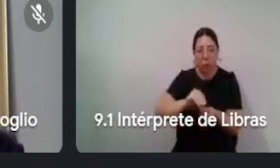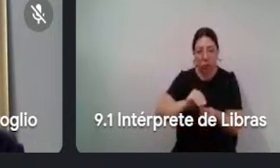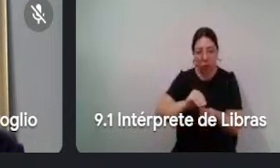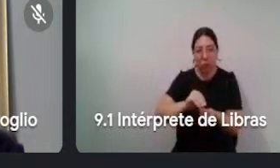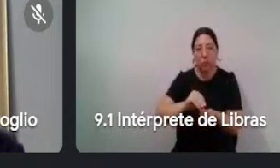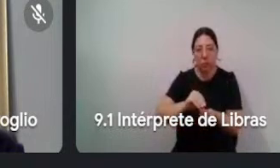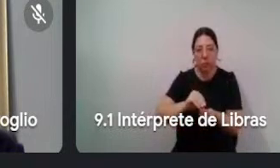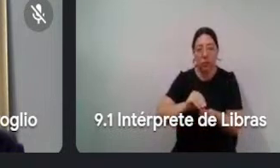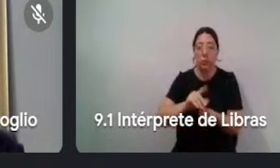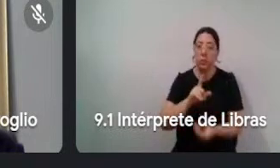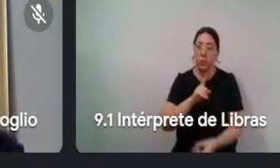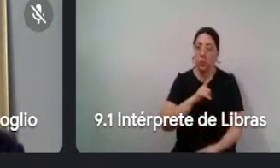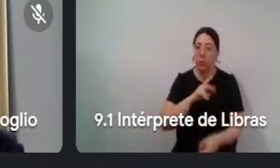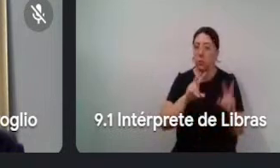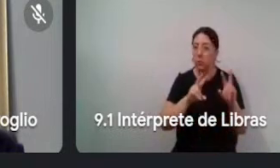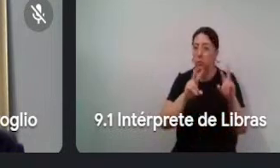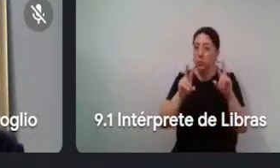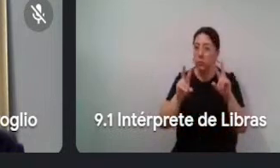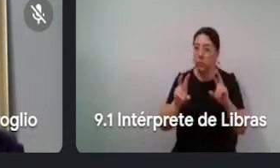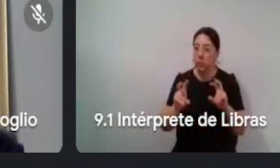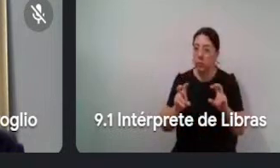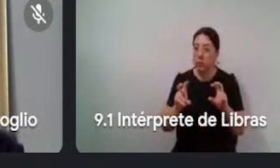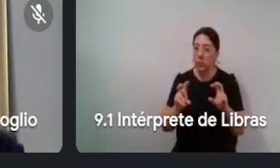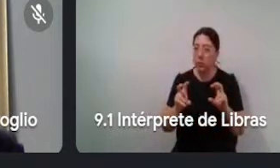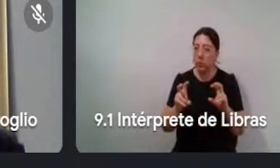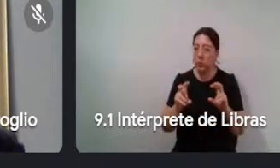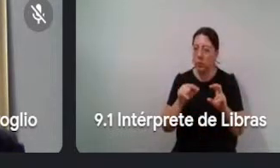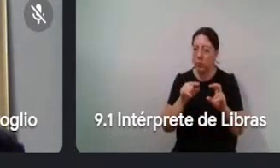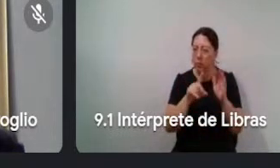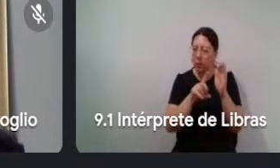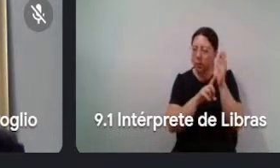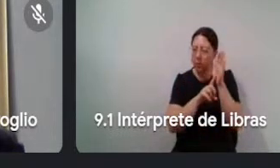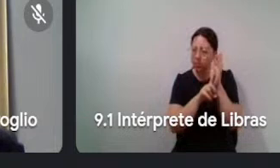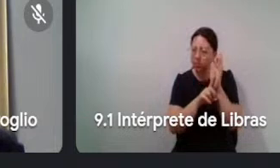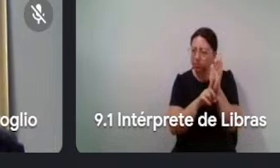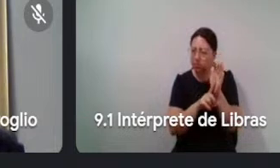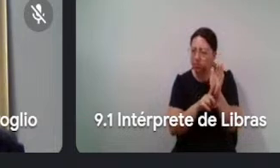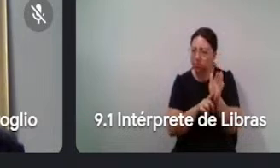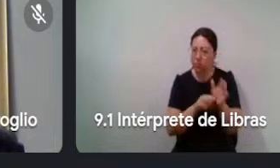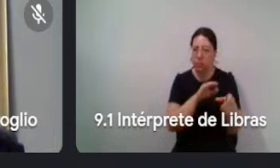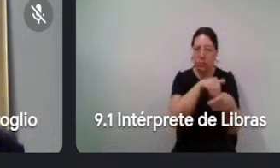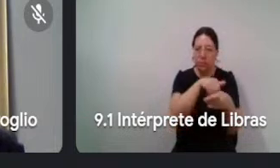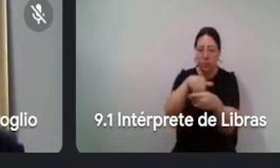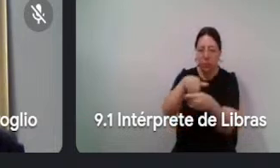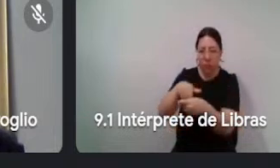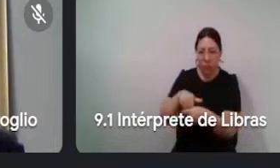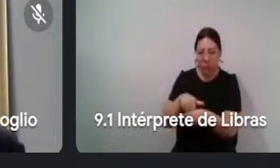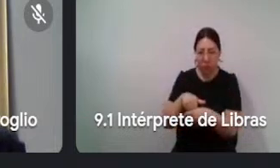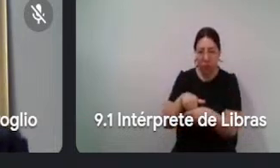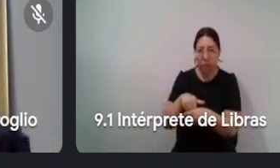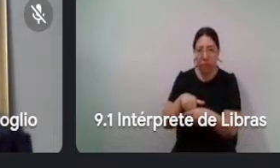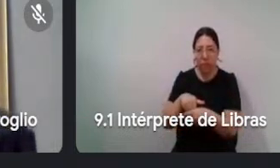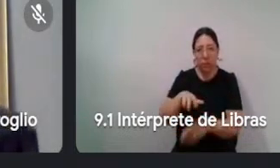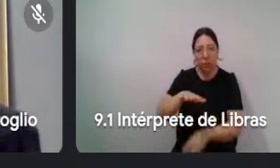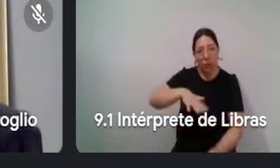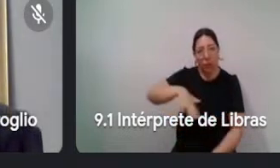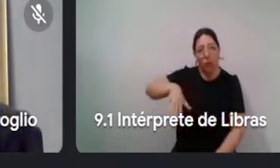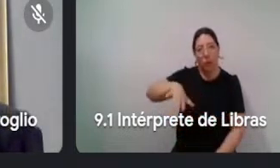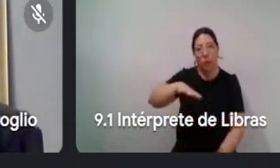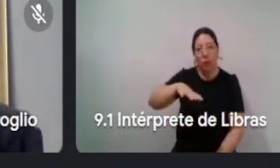questão envolvendo uma fictícia pesquisa eleitoral na zona eleitoral